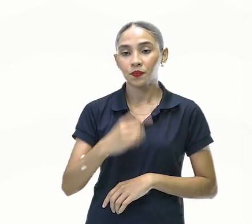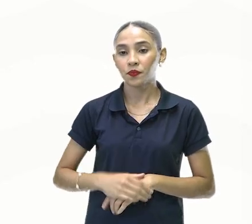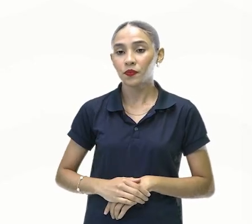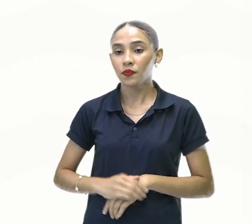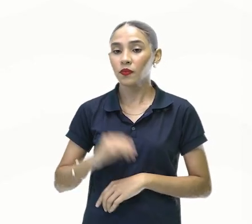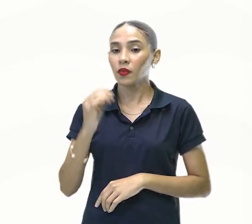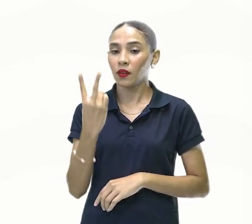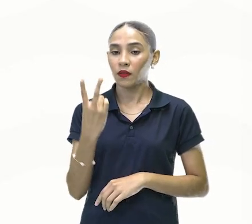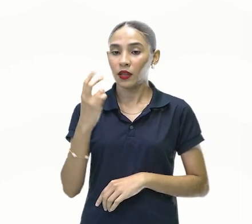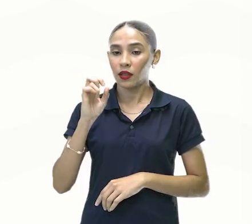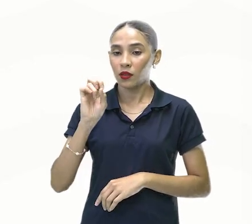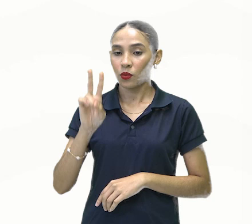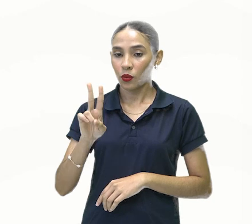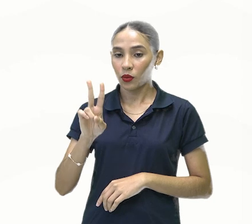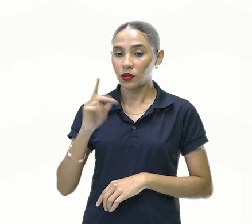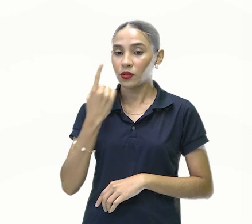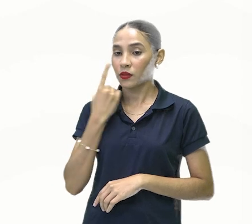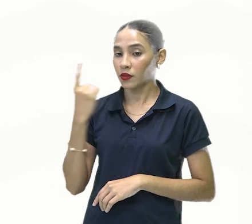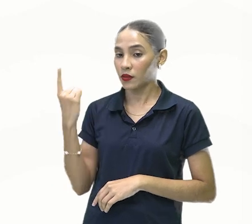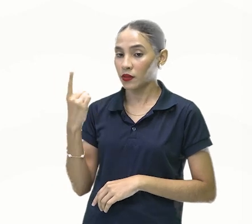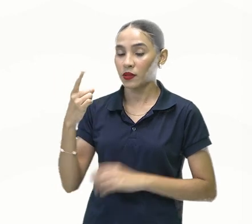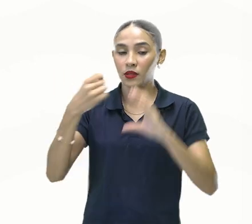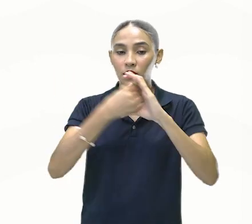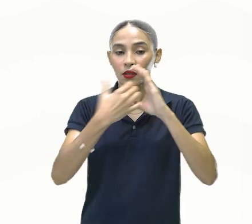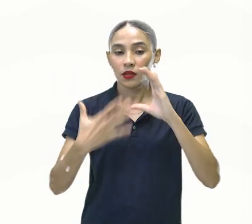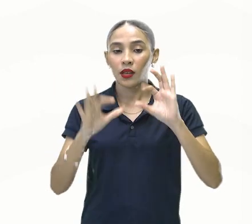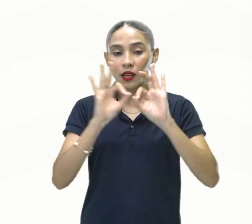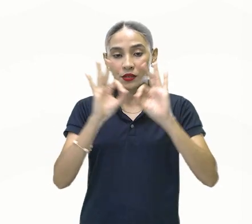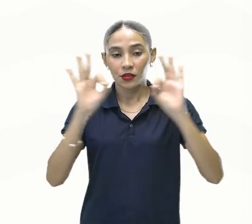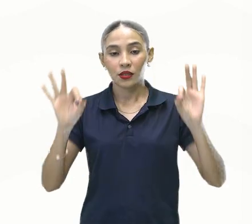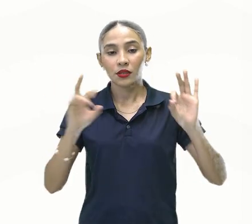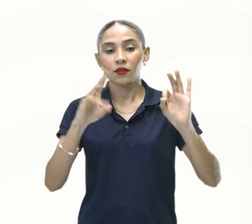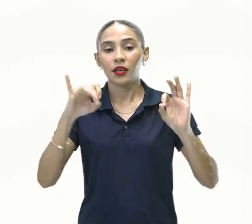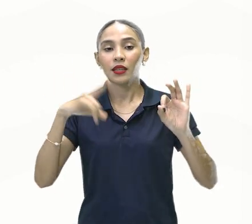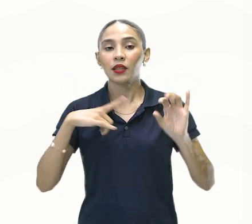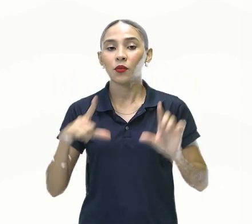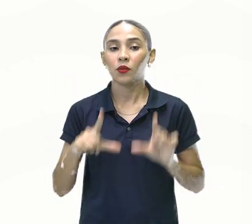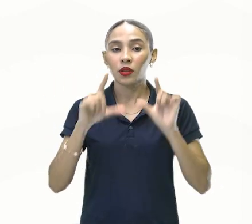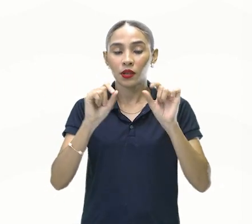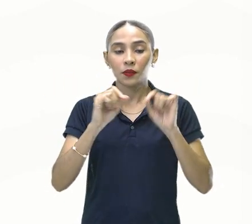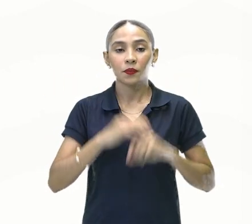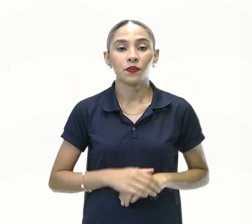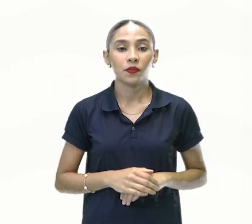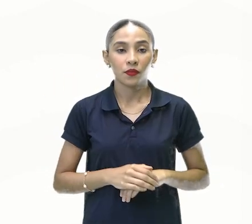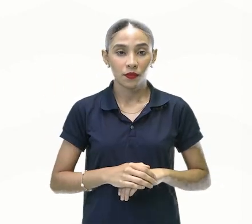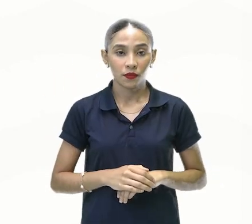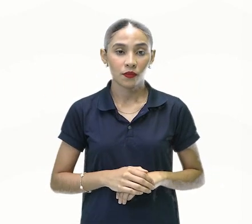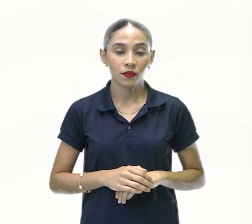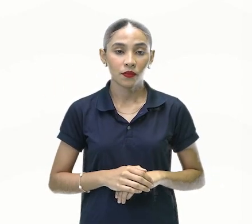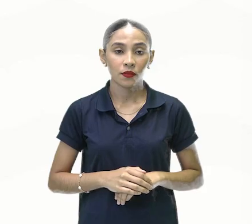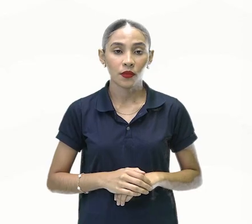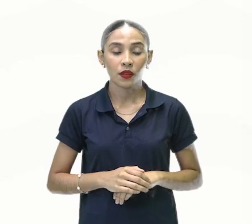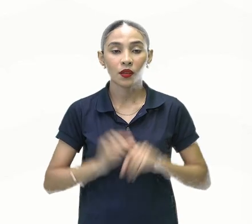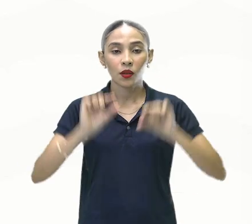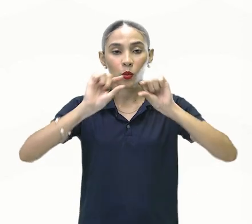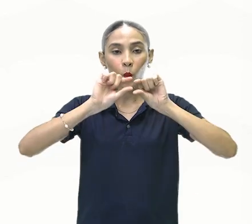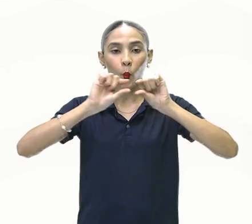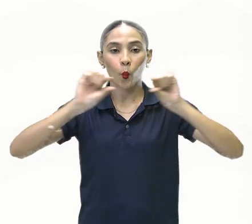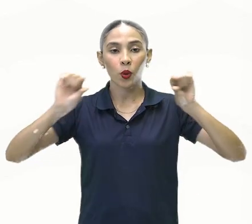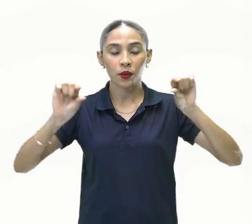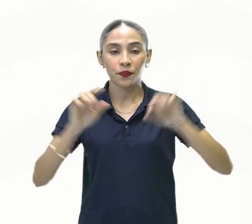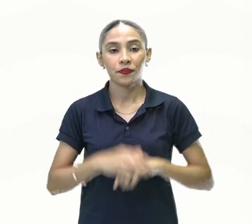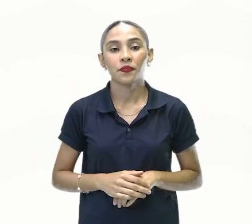aqui, e o V2, que é esse ponto aqui. Eles definem a distância entre eles, vai definir o quê? Vai definir